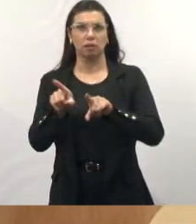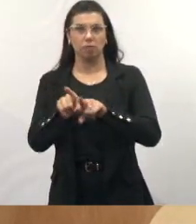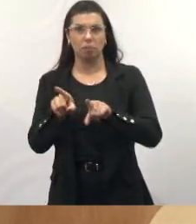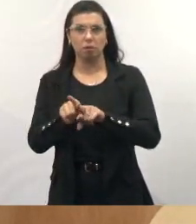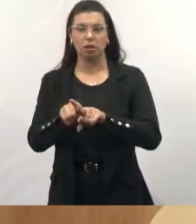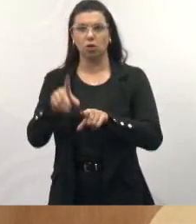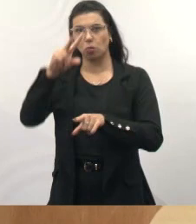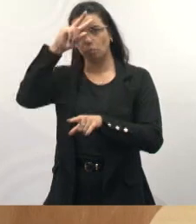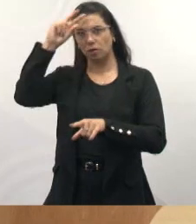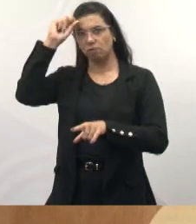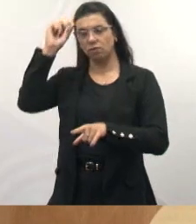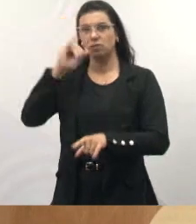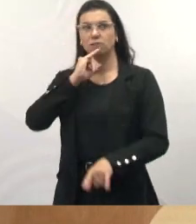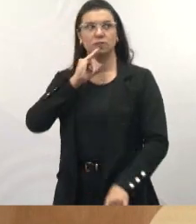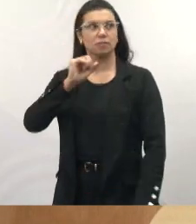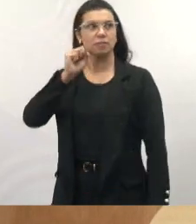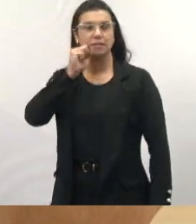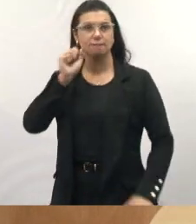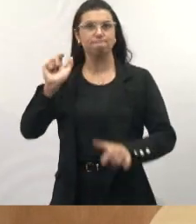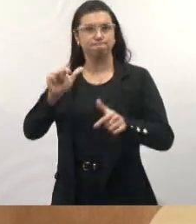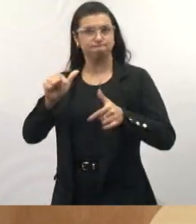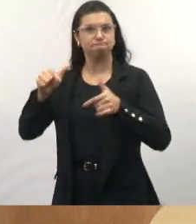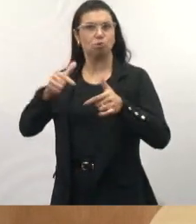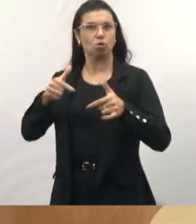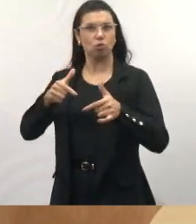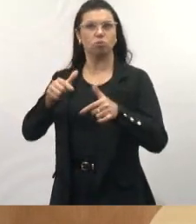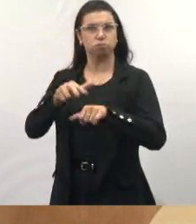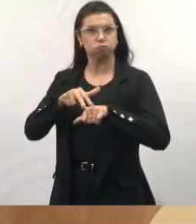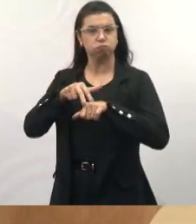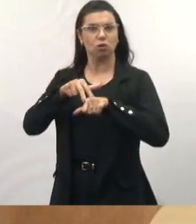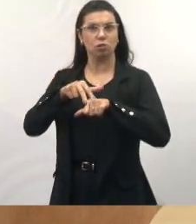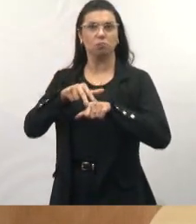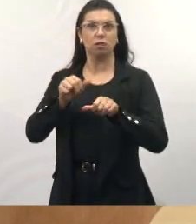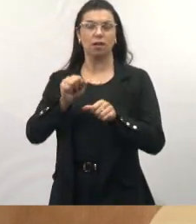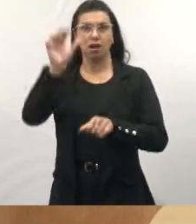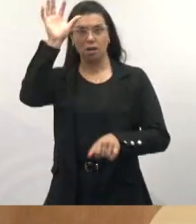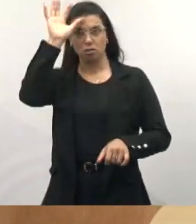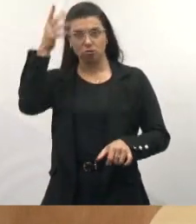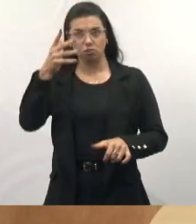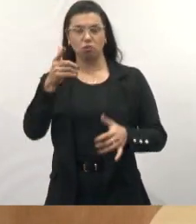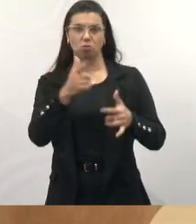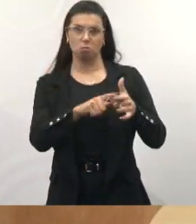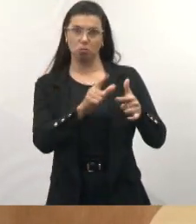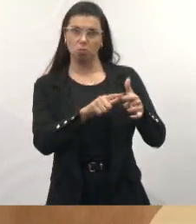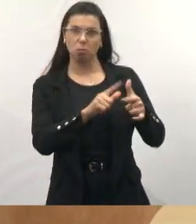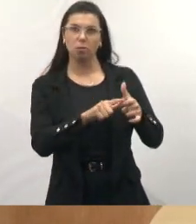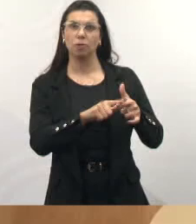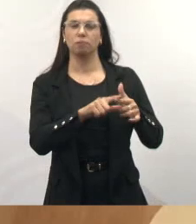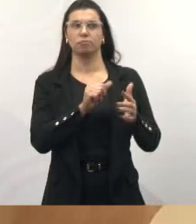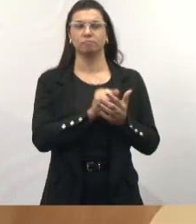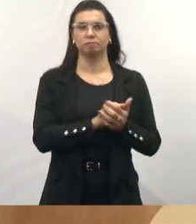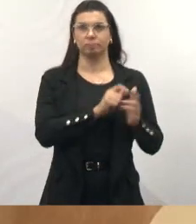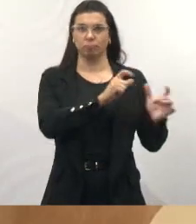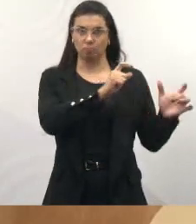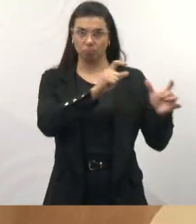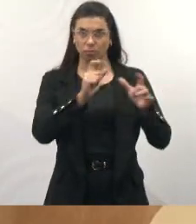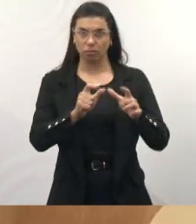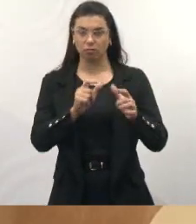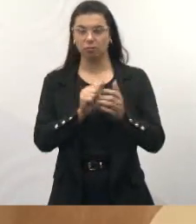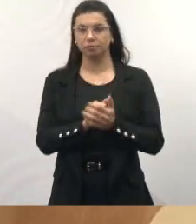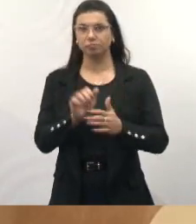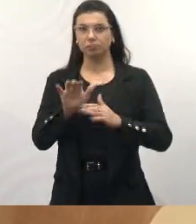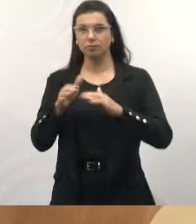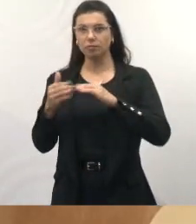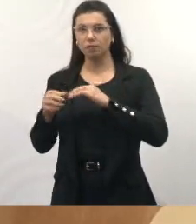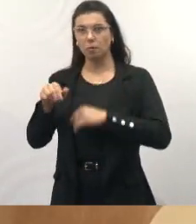Isaías enfrentou de maneira firme e resolveu partes dele já. Ainda precisa fazer uma obra ali na Minas